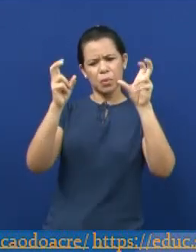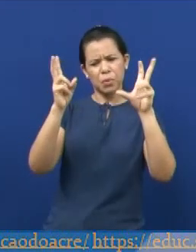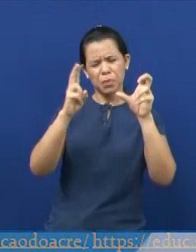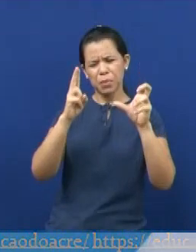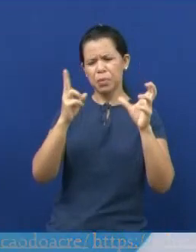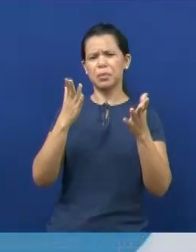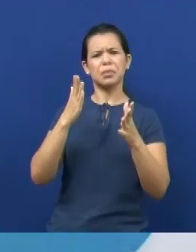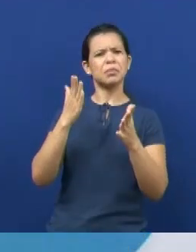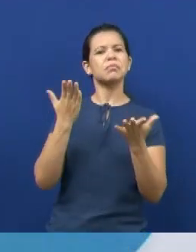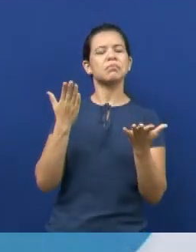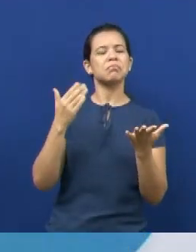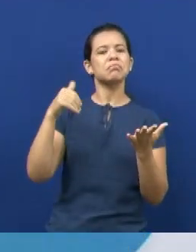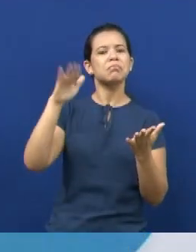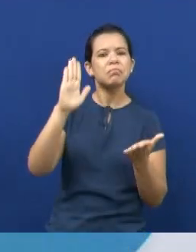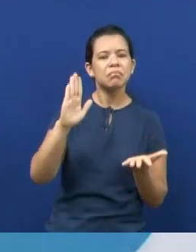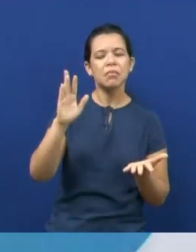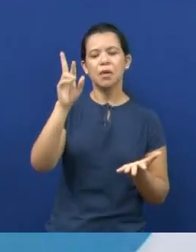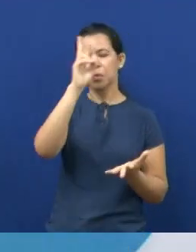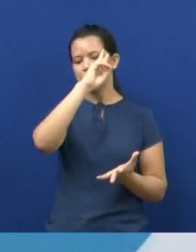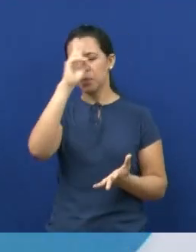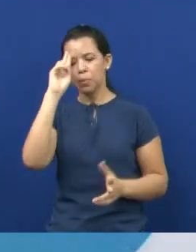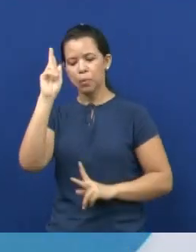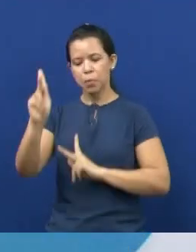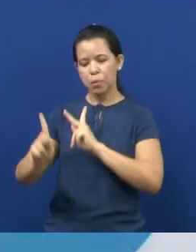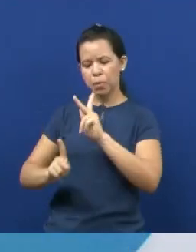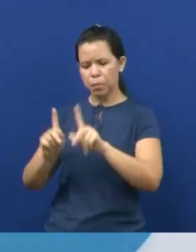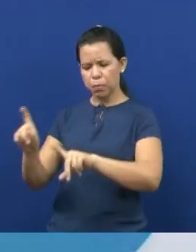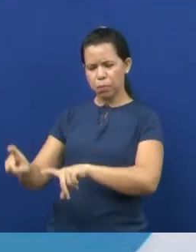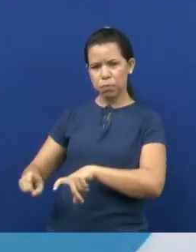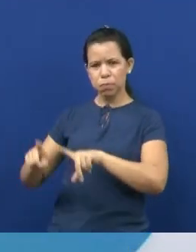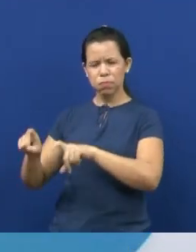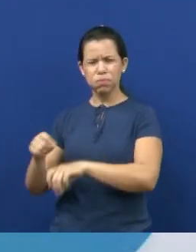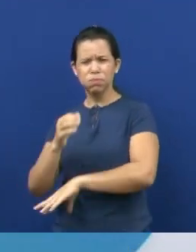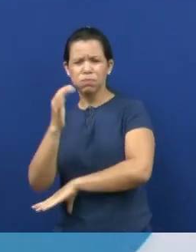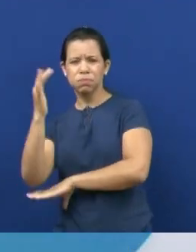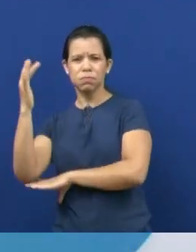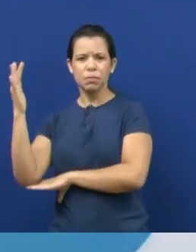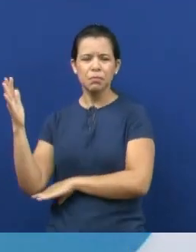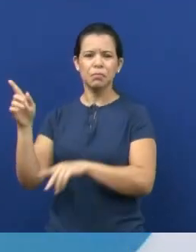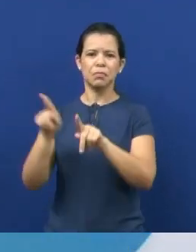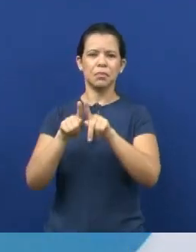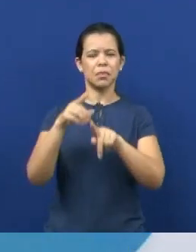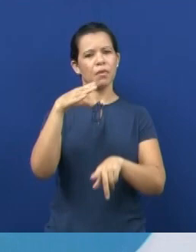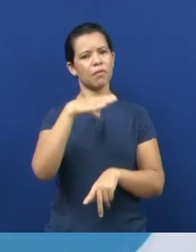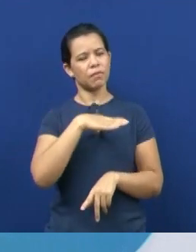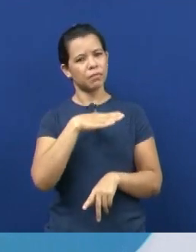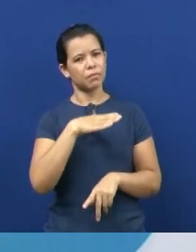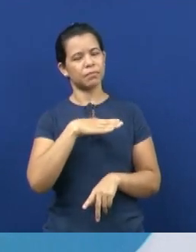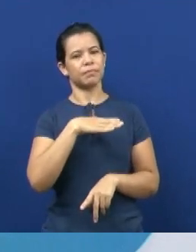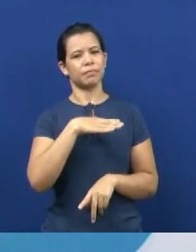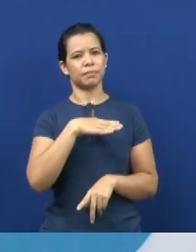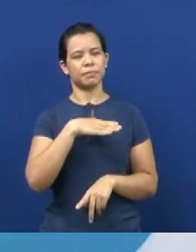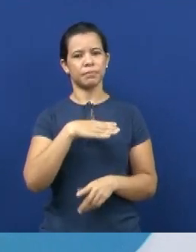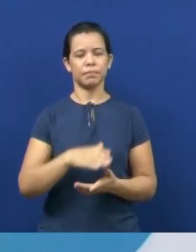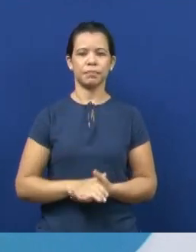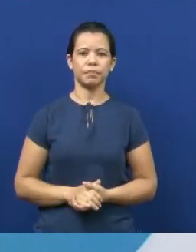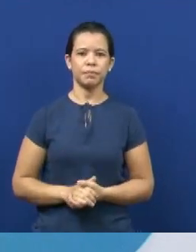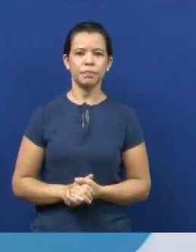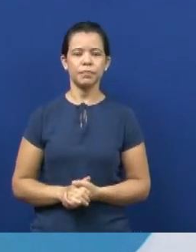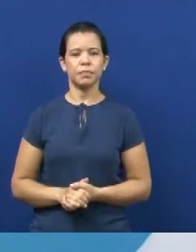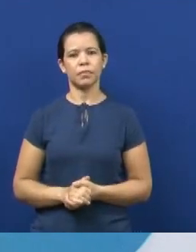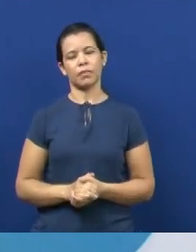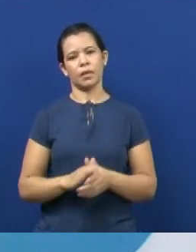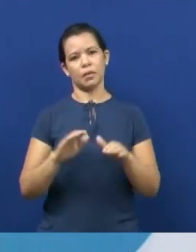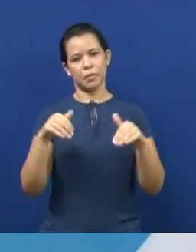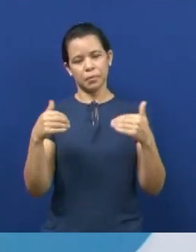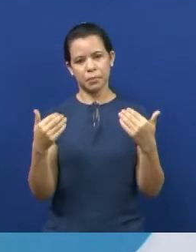temáticas eram a história dos habitantes da floresta ea vida na cidade tão o teatro é criando amador tem